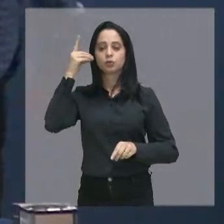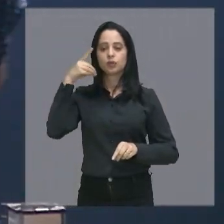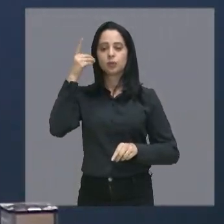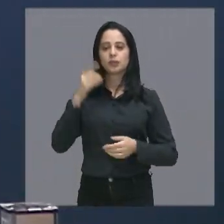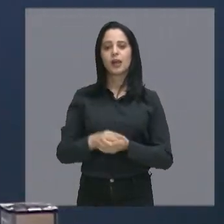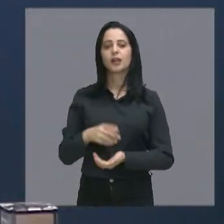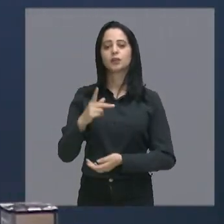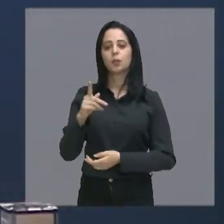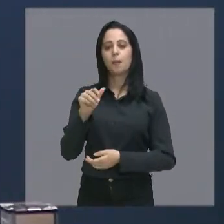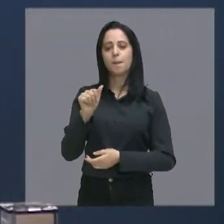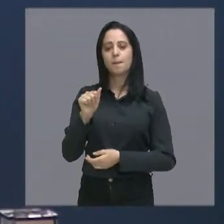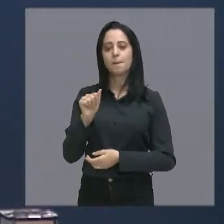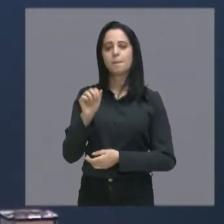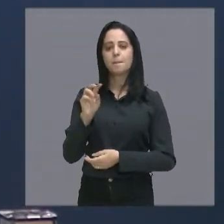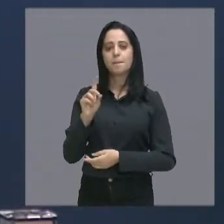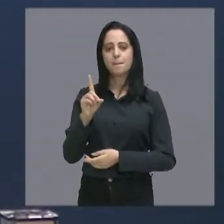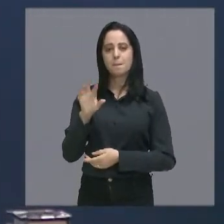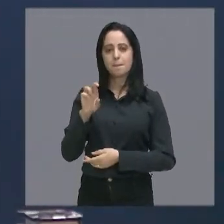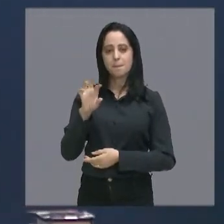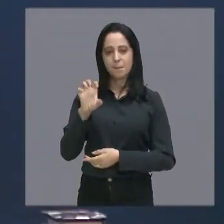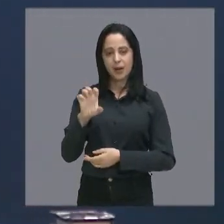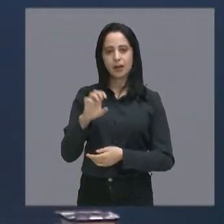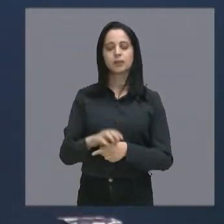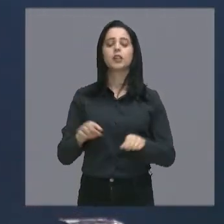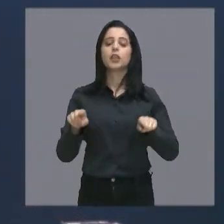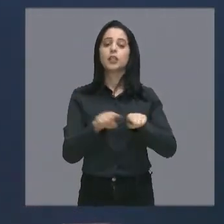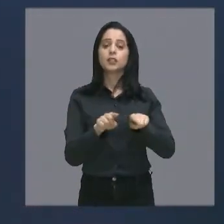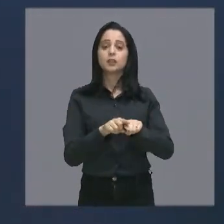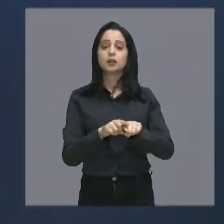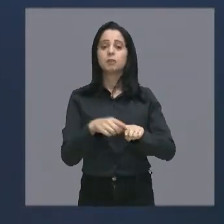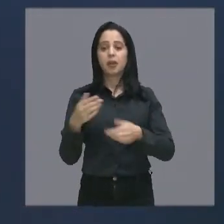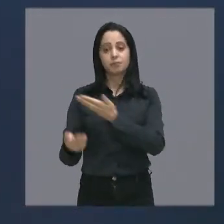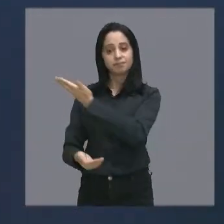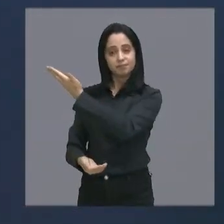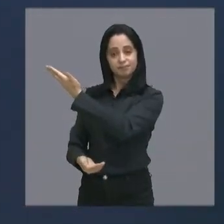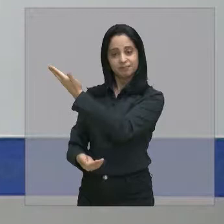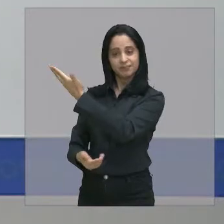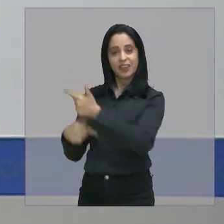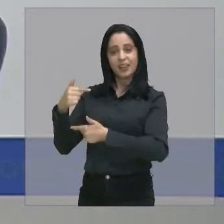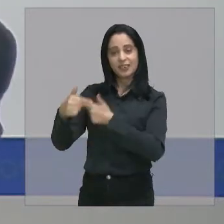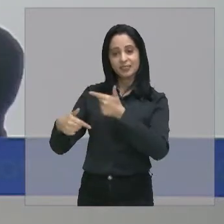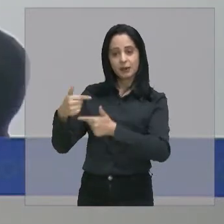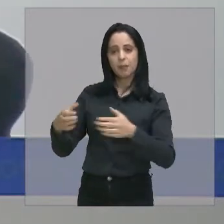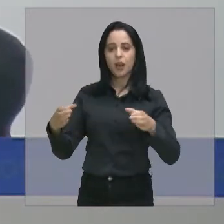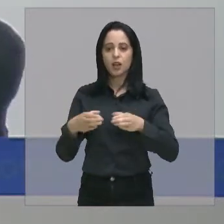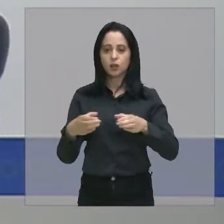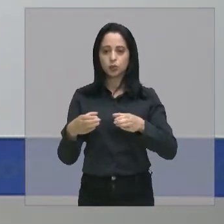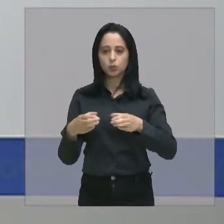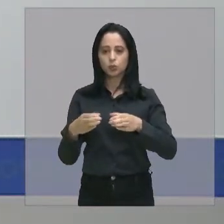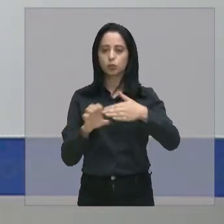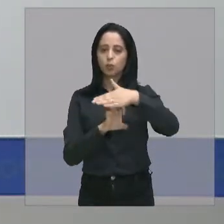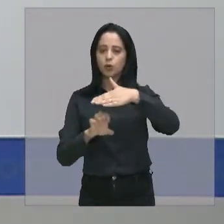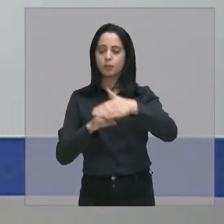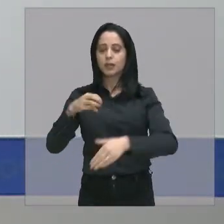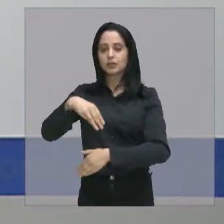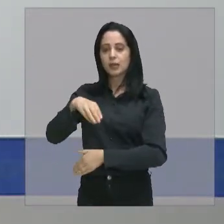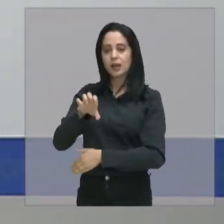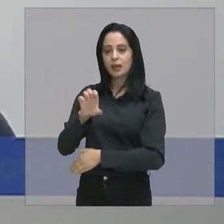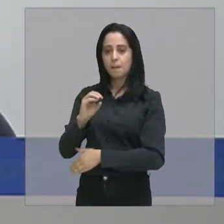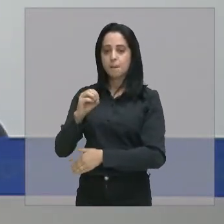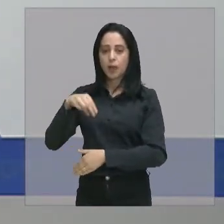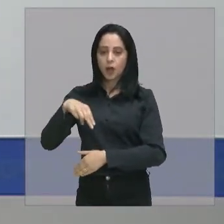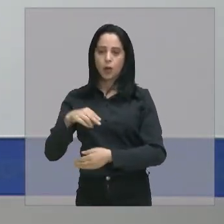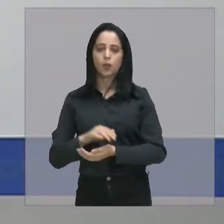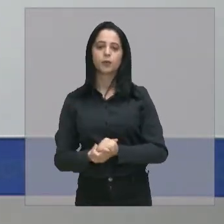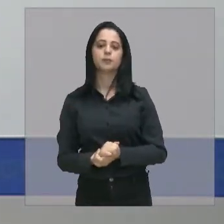também, o Fabrício, ele é executivo do Grupo Meon. Seja bem-vindo, Fabrício. Então, o próximo vereador agora